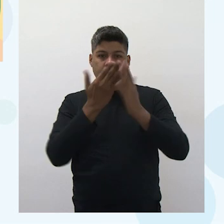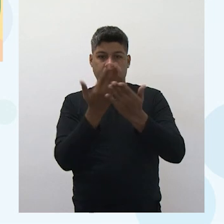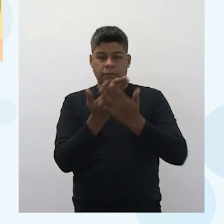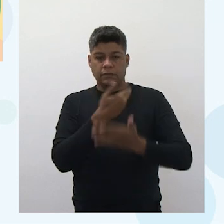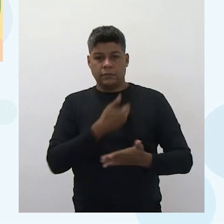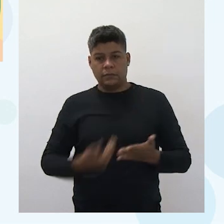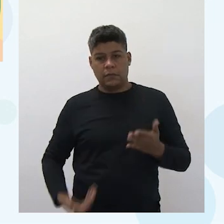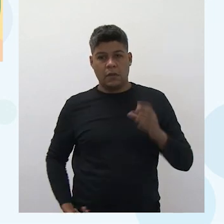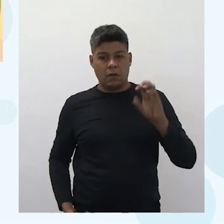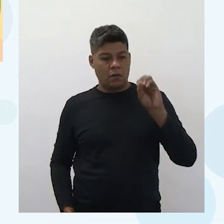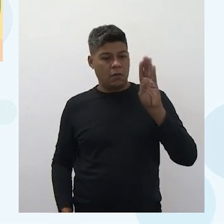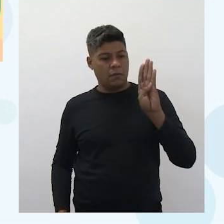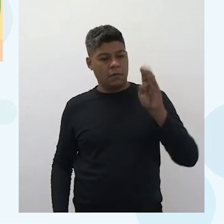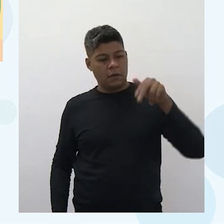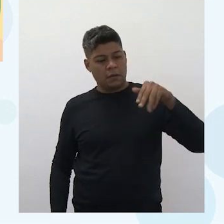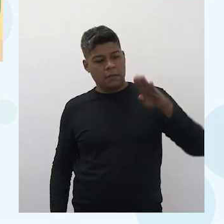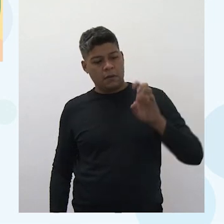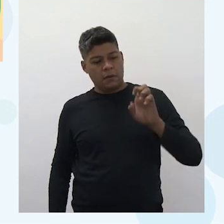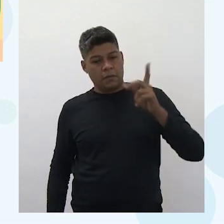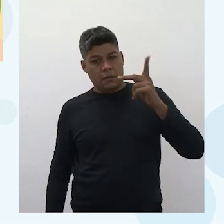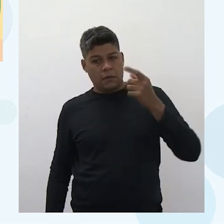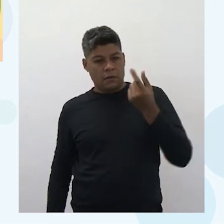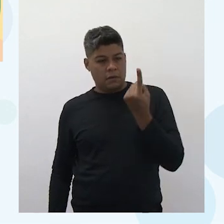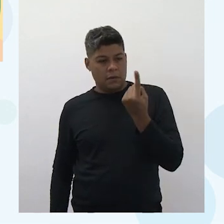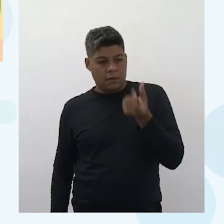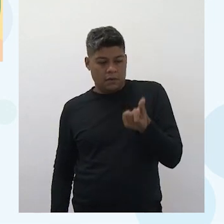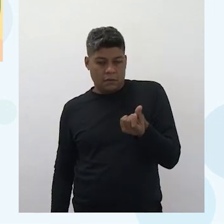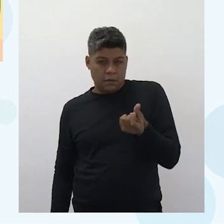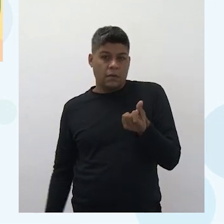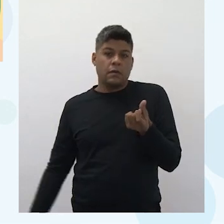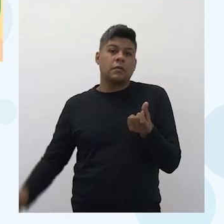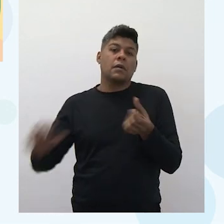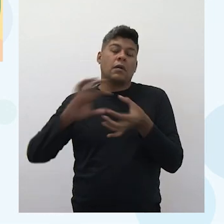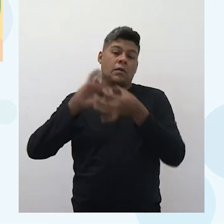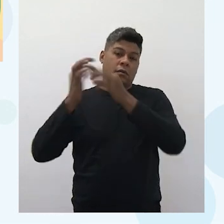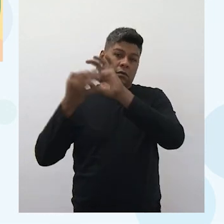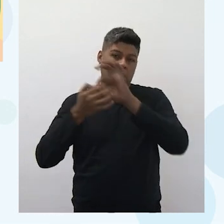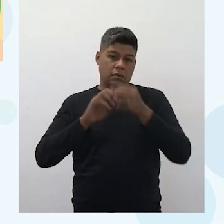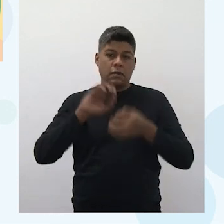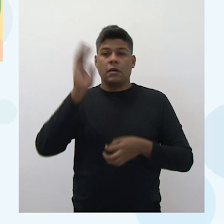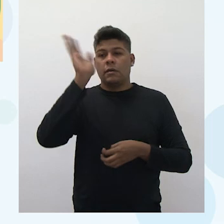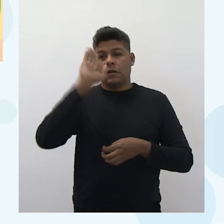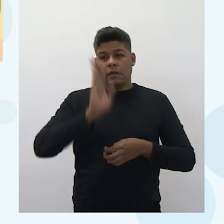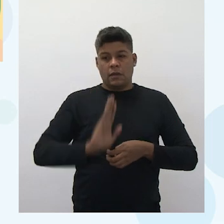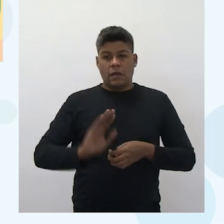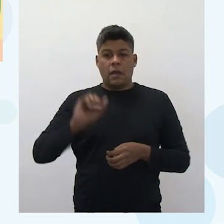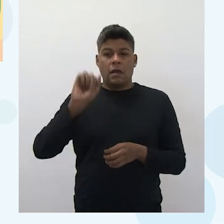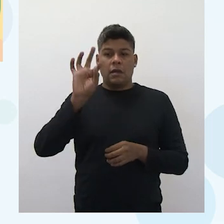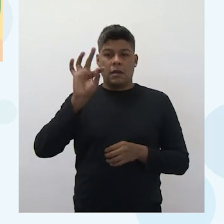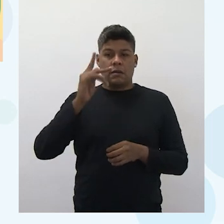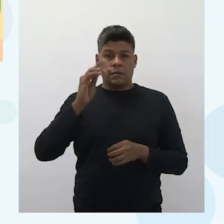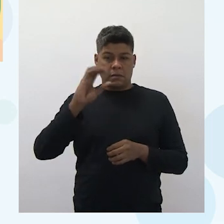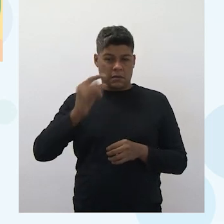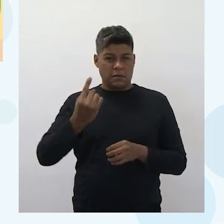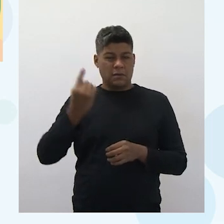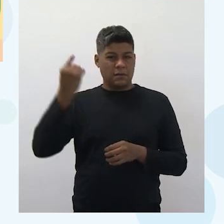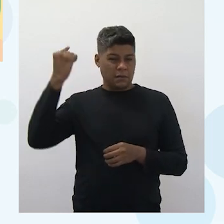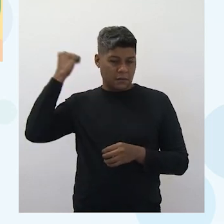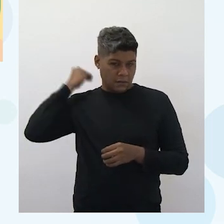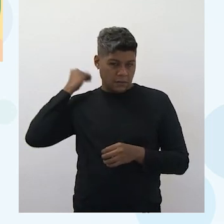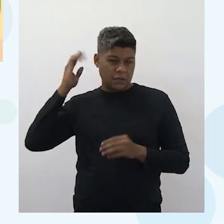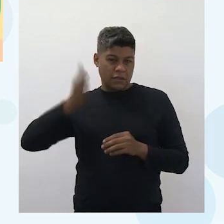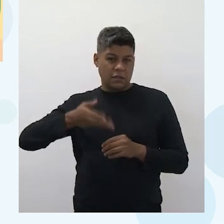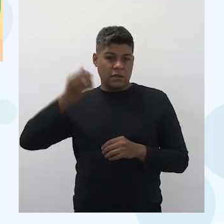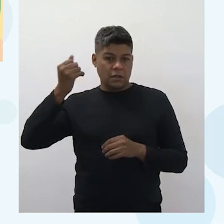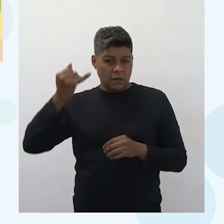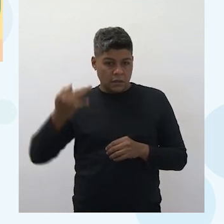Públicas, a UBMEP, é a 16ª Olimpíada Brasileira. A TPC, há 15 dias atrás eu tinha comentado, eu vou